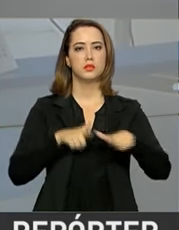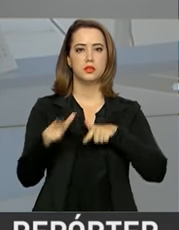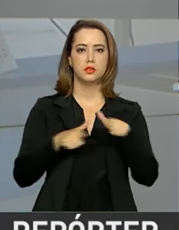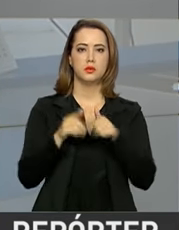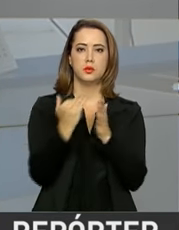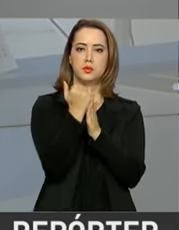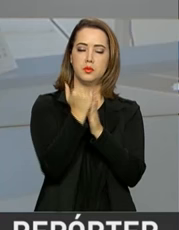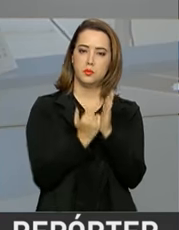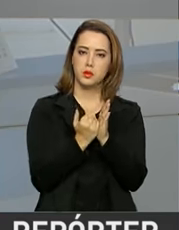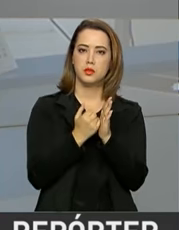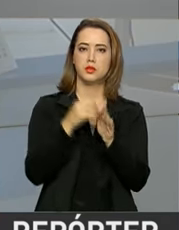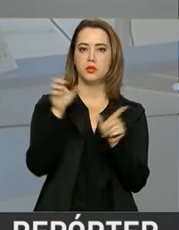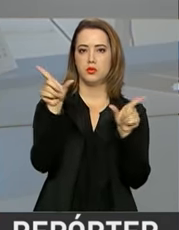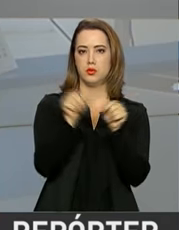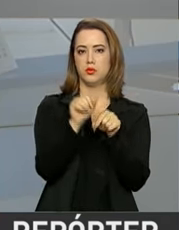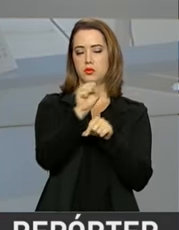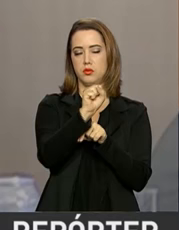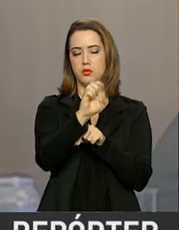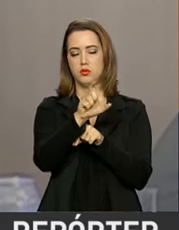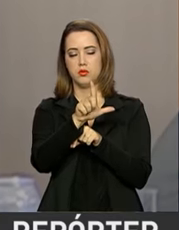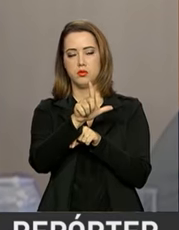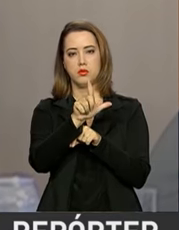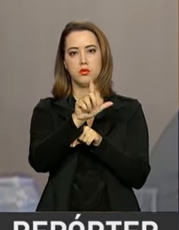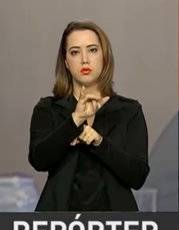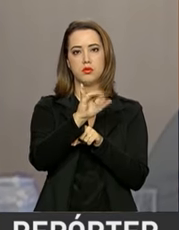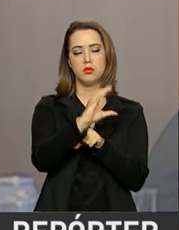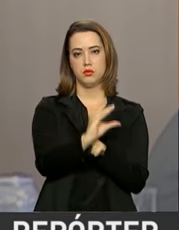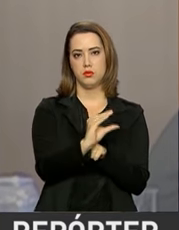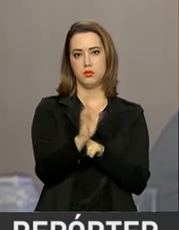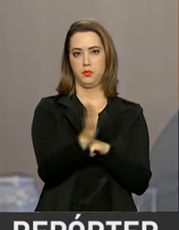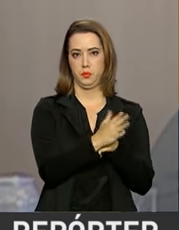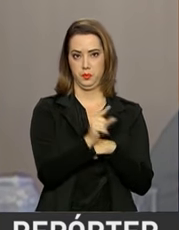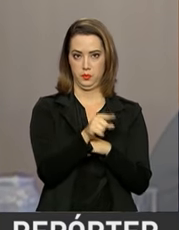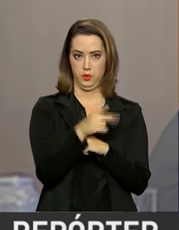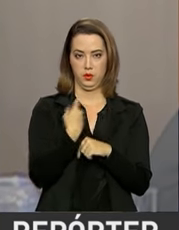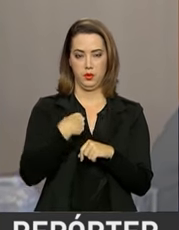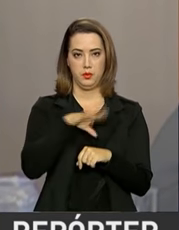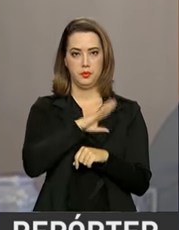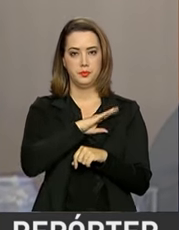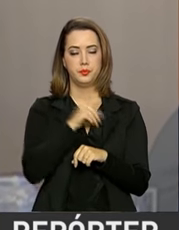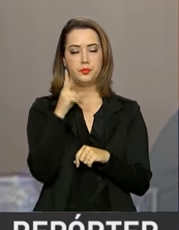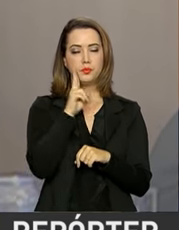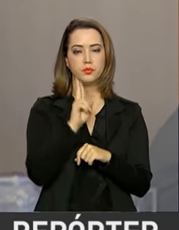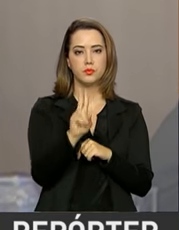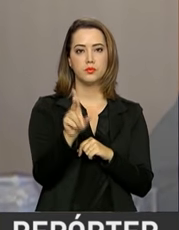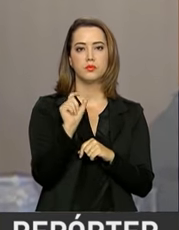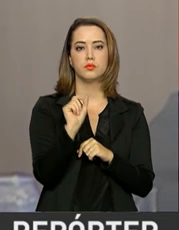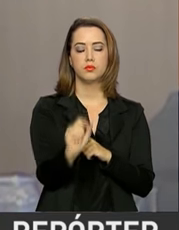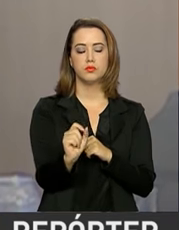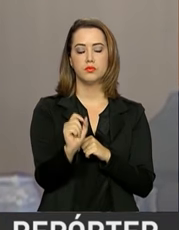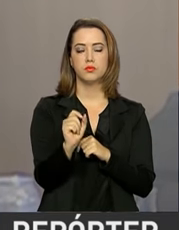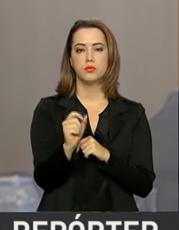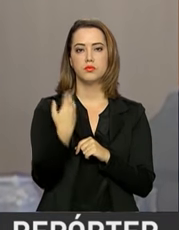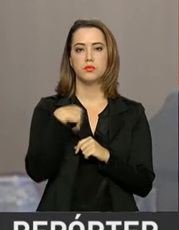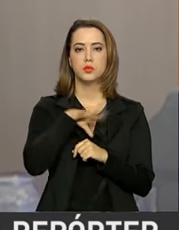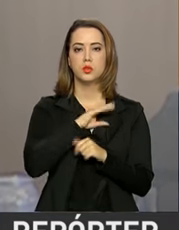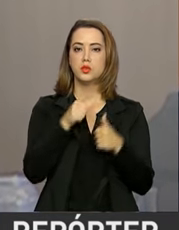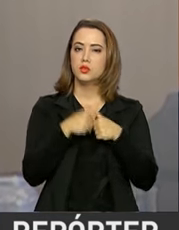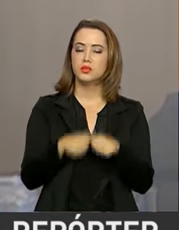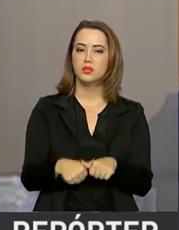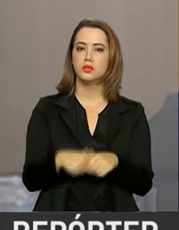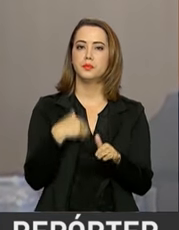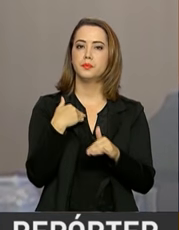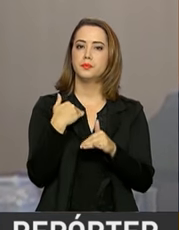que ser feito de forma responsável. O que está sendo colocado é o seguinte: estamos